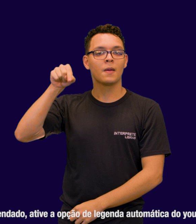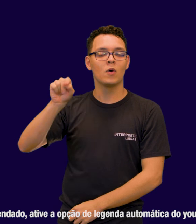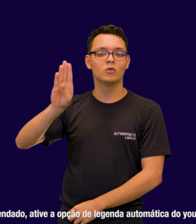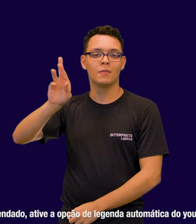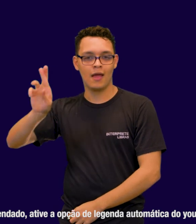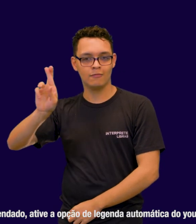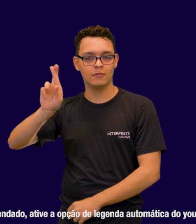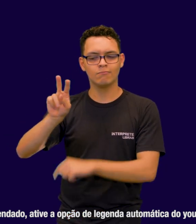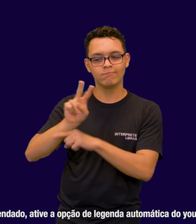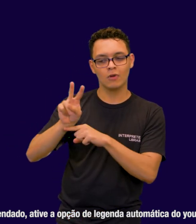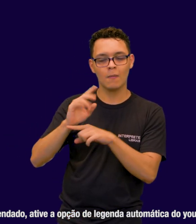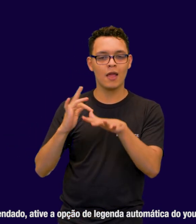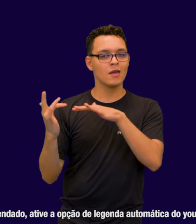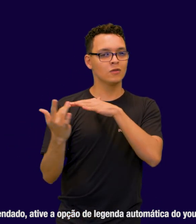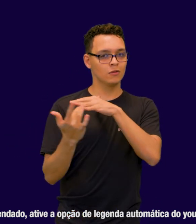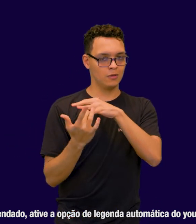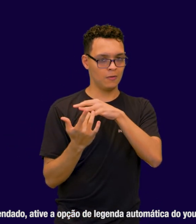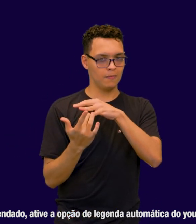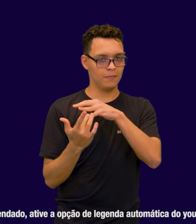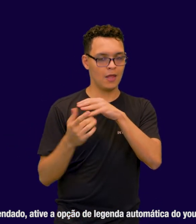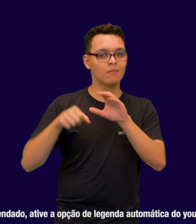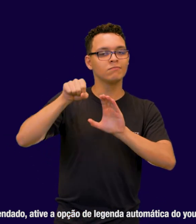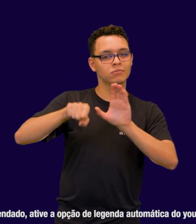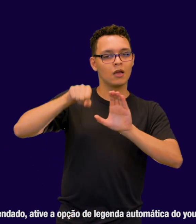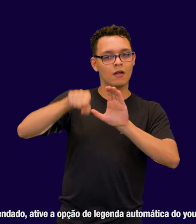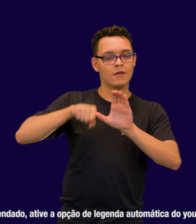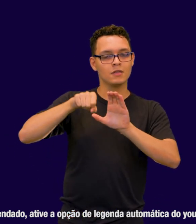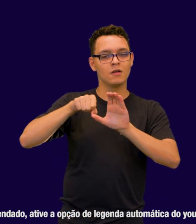www.mg.senac.br e acompanhe nossas redes sociais. A